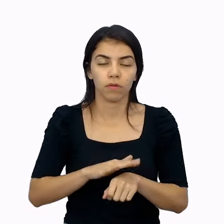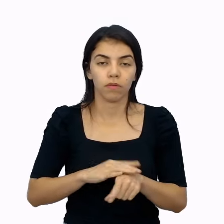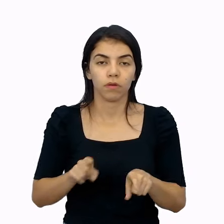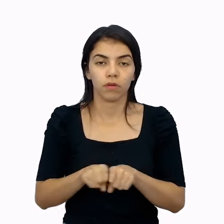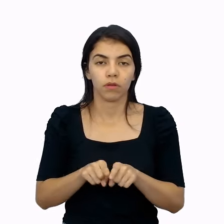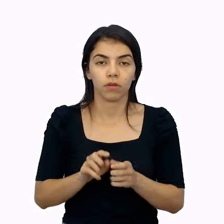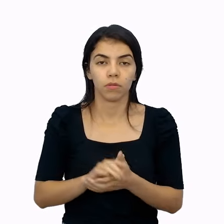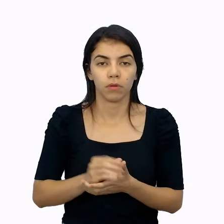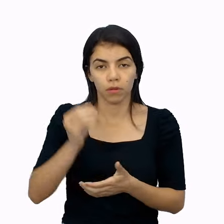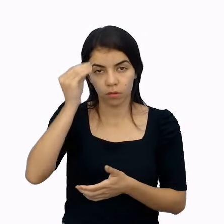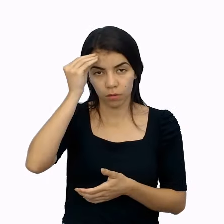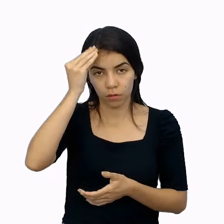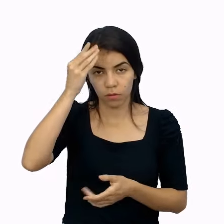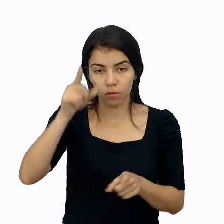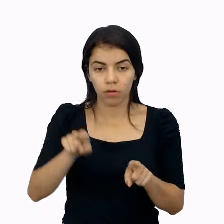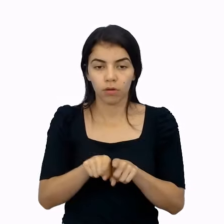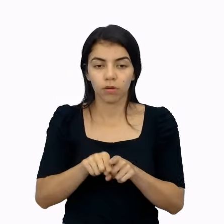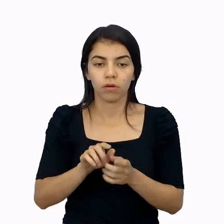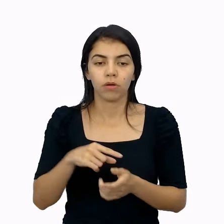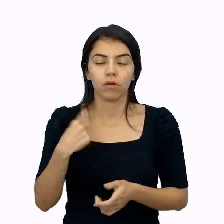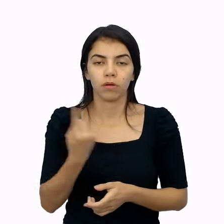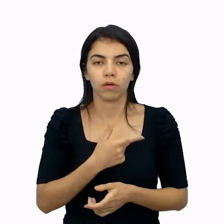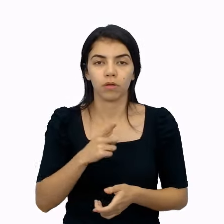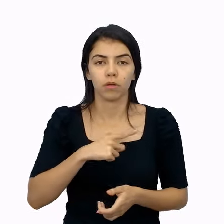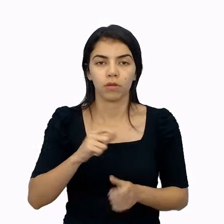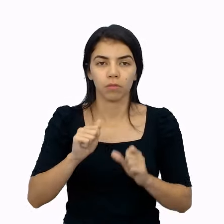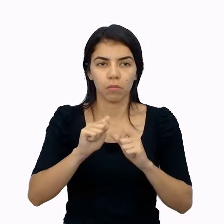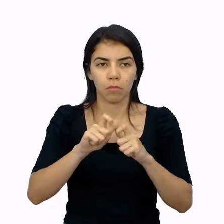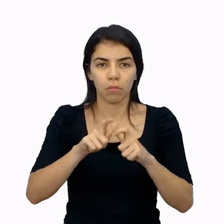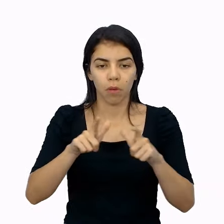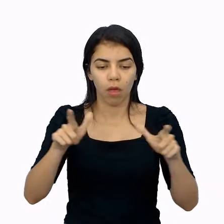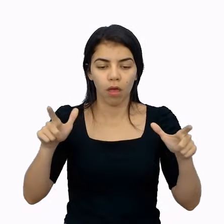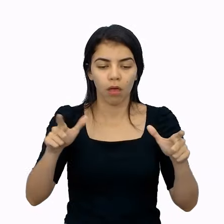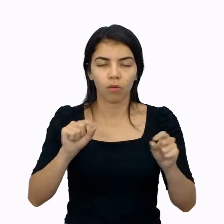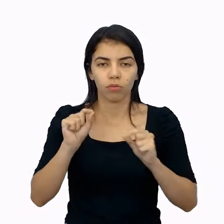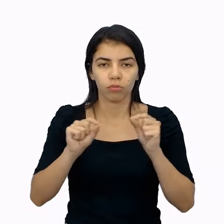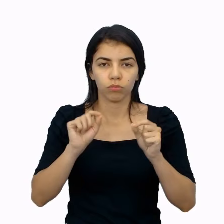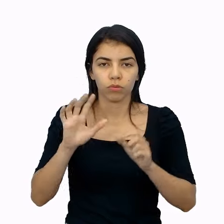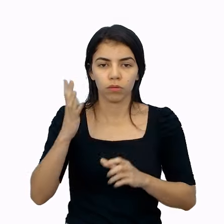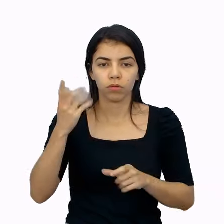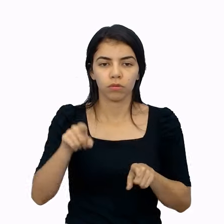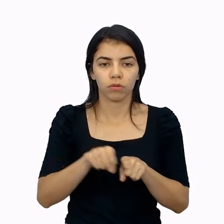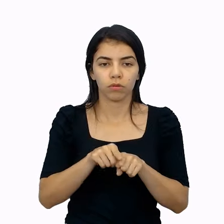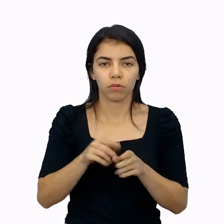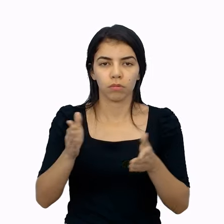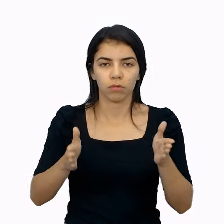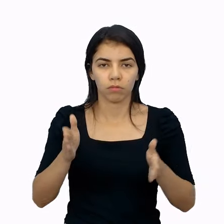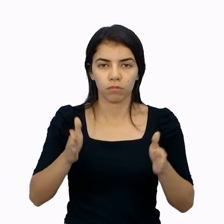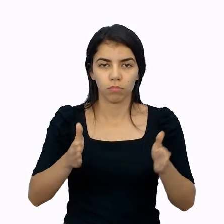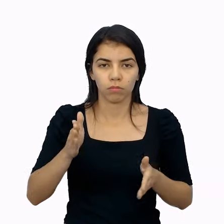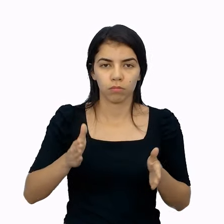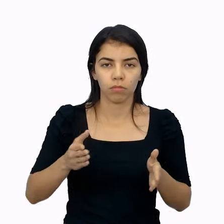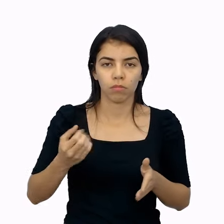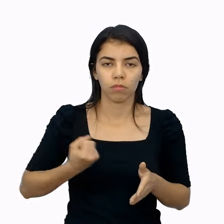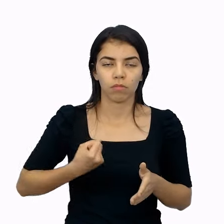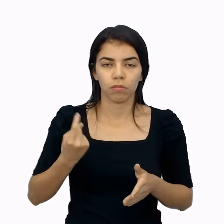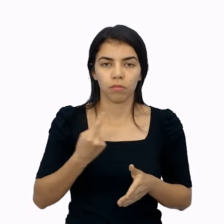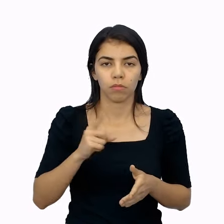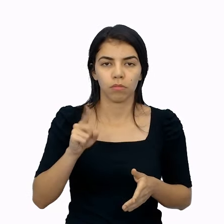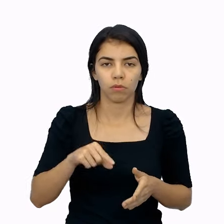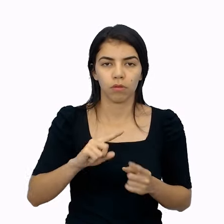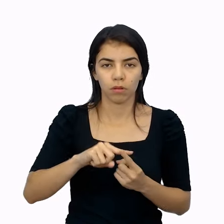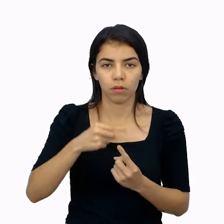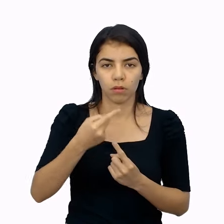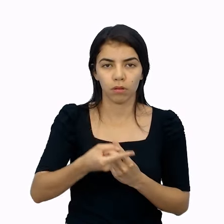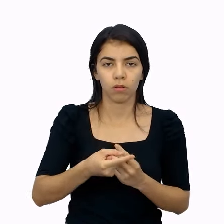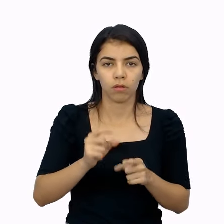do conhecimento. Aqui nós temos uma visão ampla, né, do que está acontecendo aqui com essa transmissão. Estamos na parte 1. A seguir